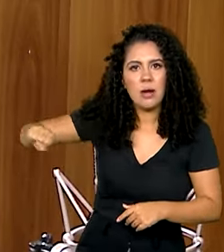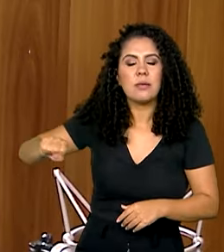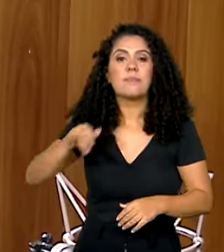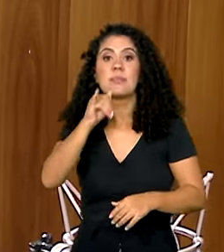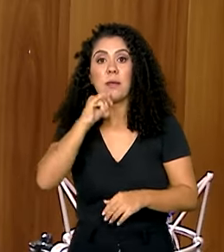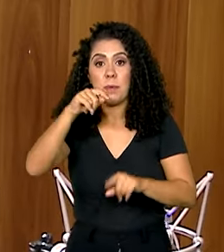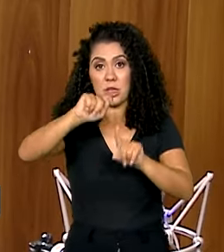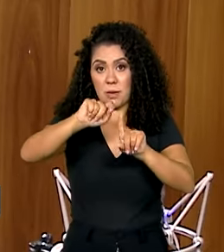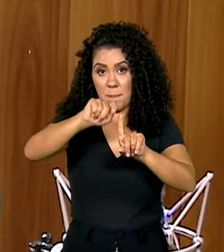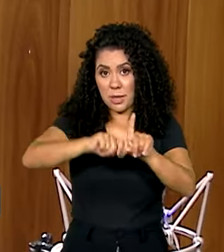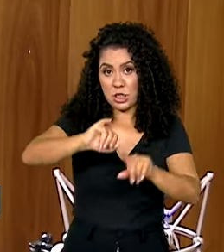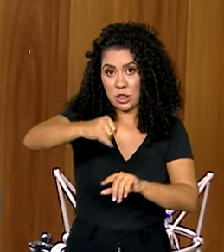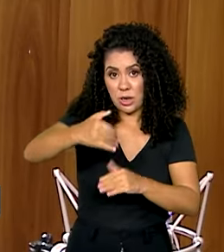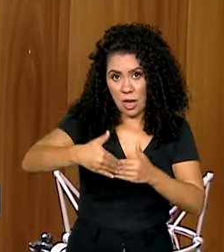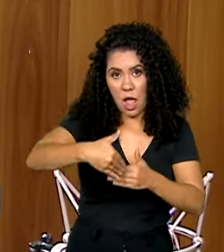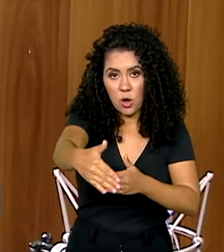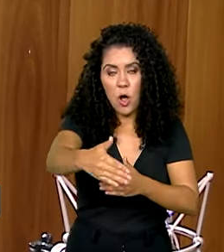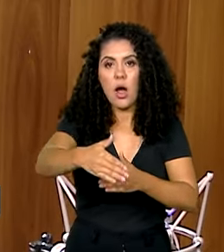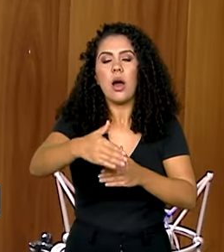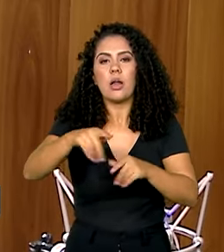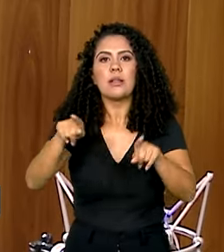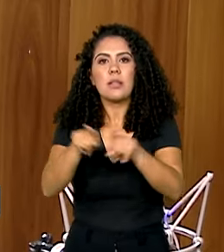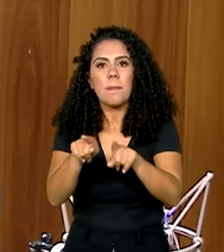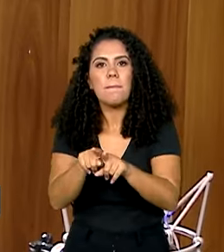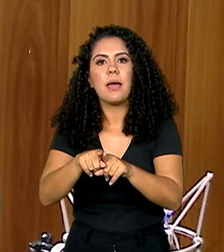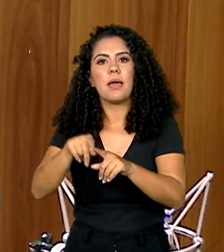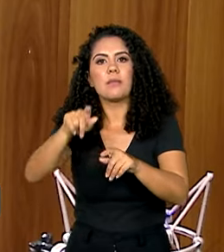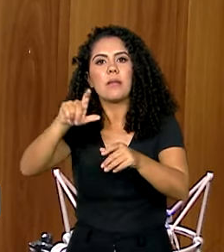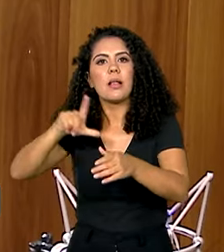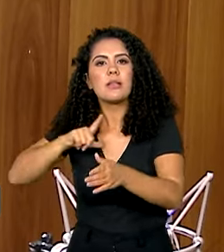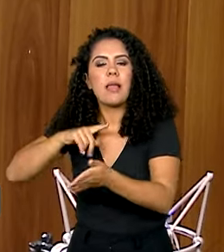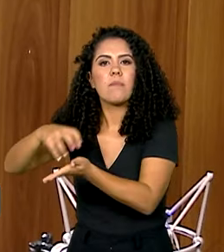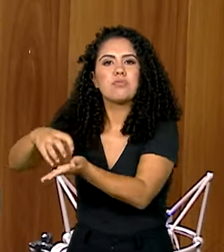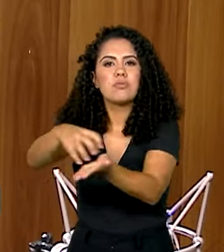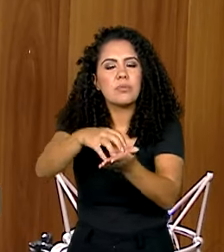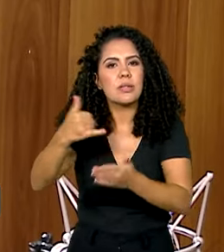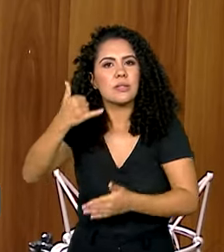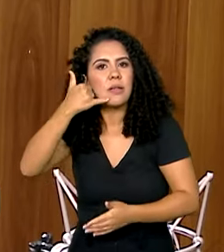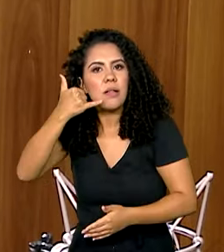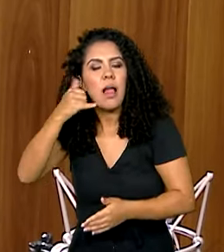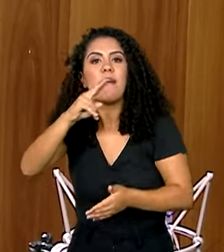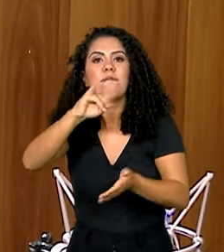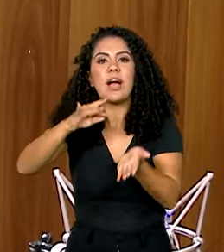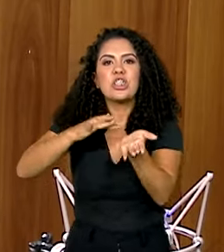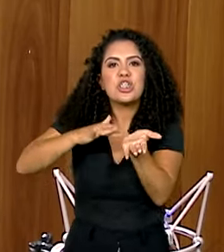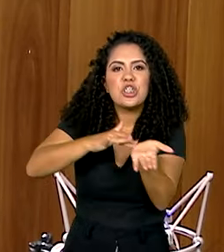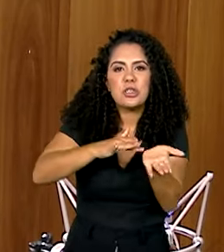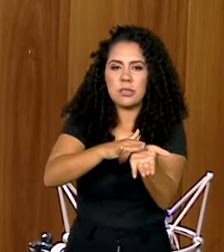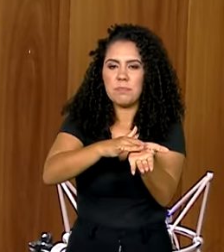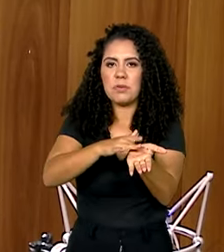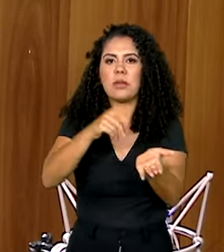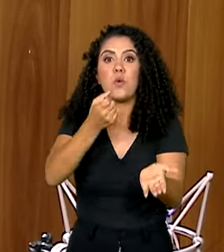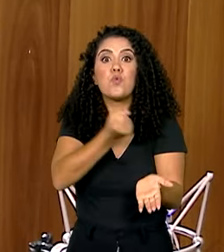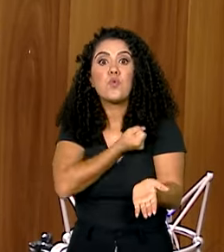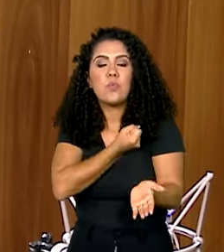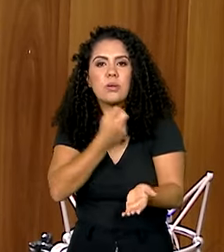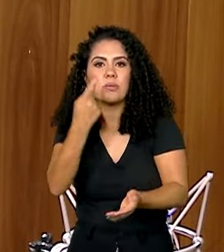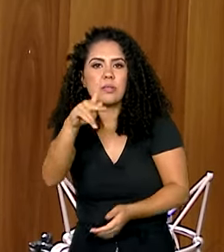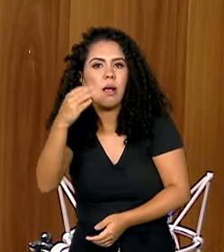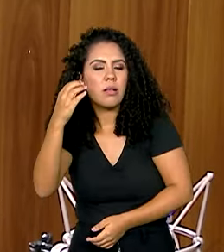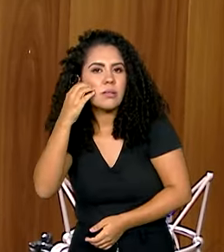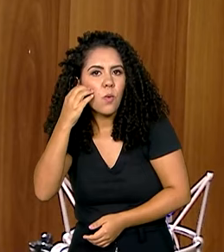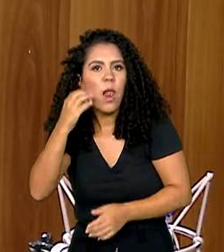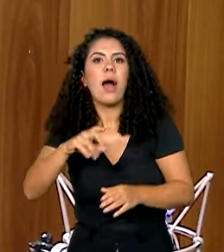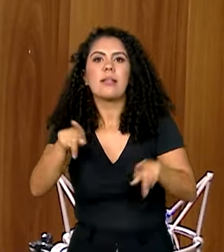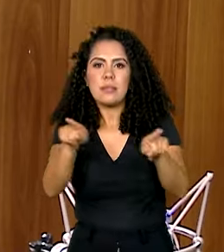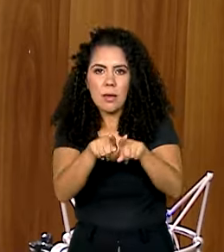as operadoras de telefonia passarão a bloquear o chip, o número do telefone, de forma que você fica protegido com um